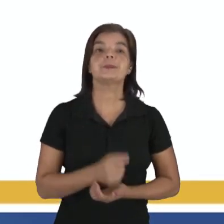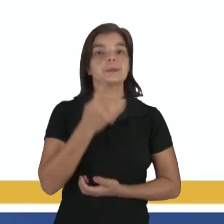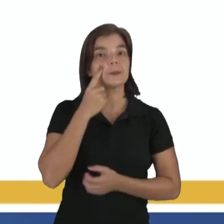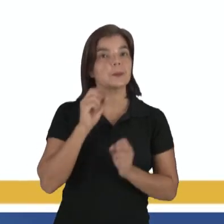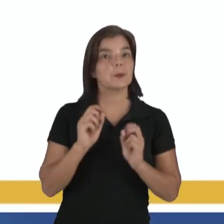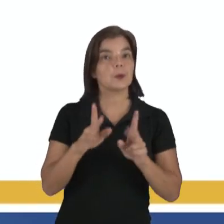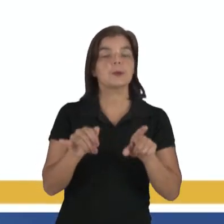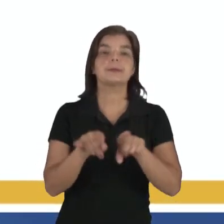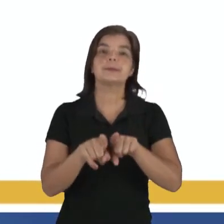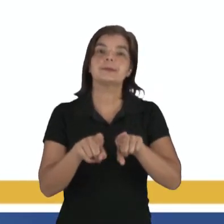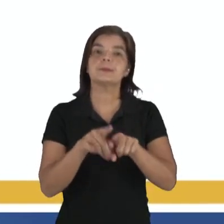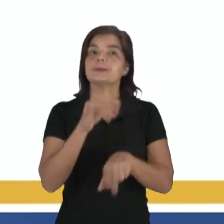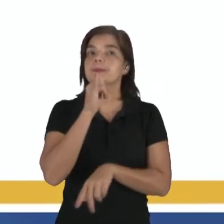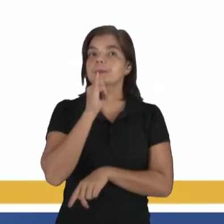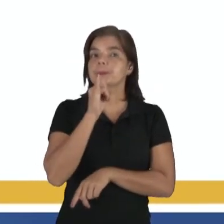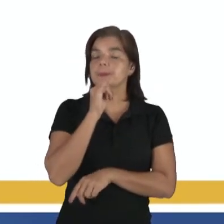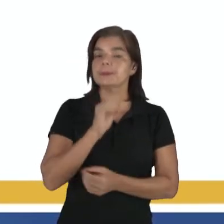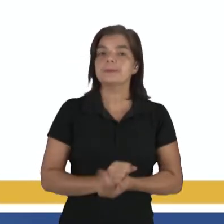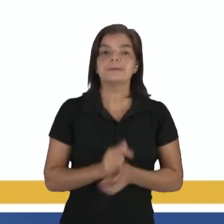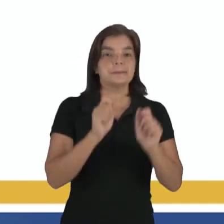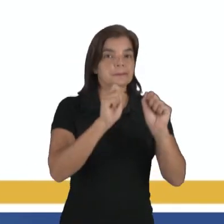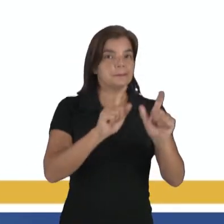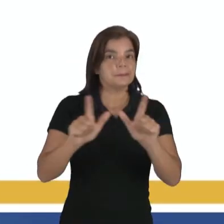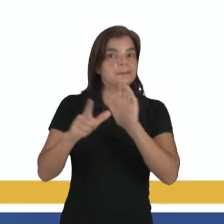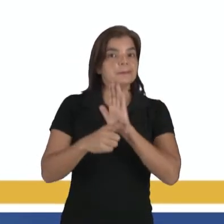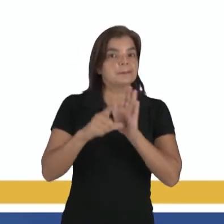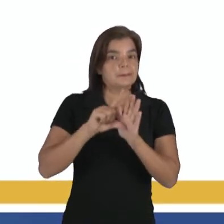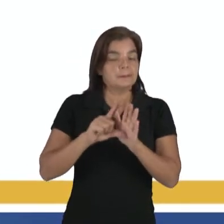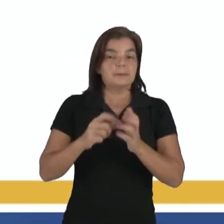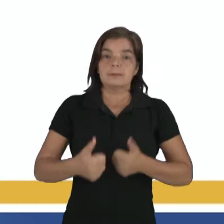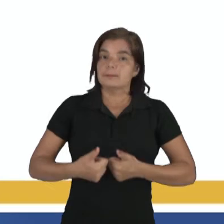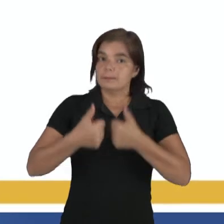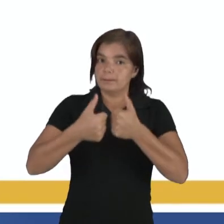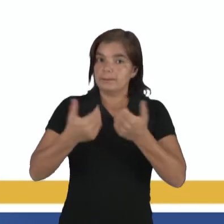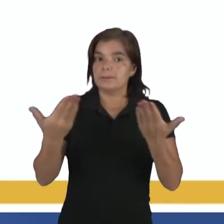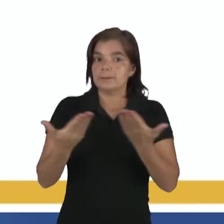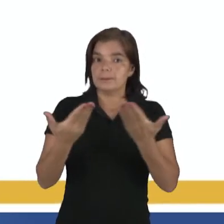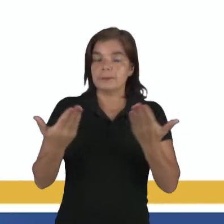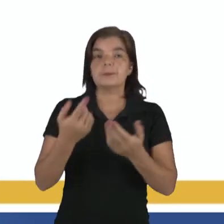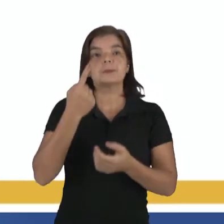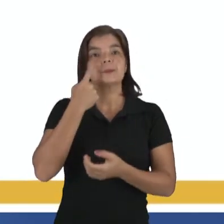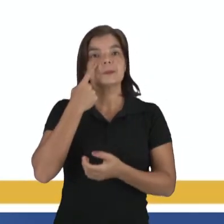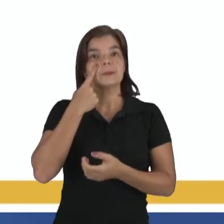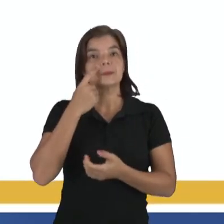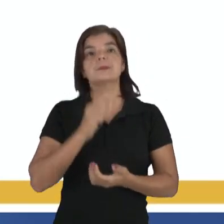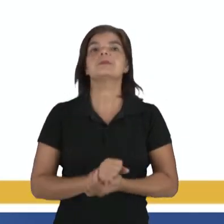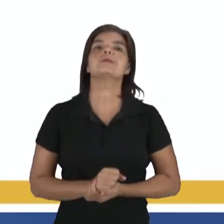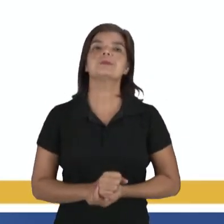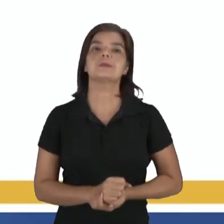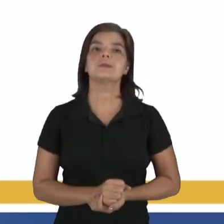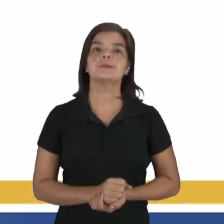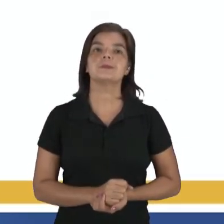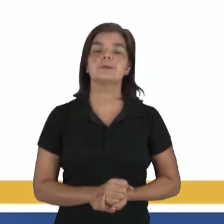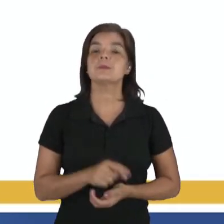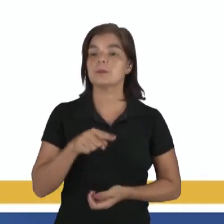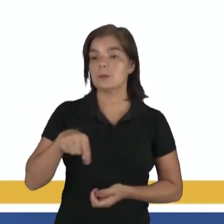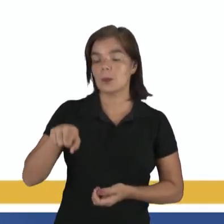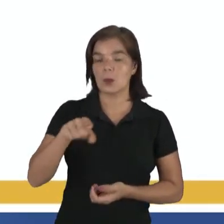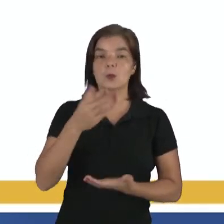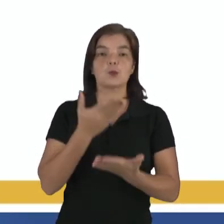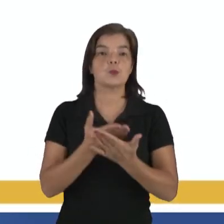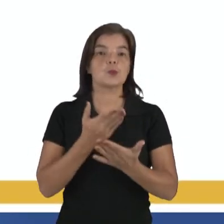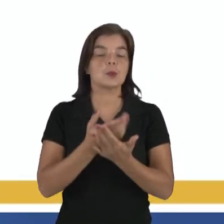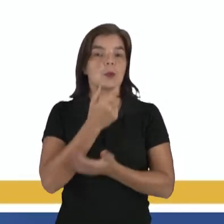ok? Exemplo, a gente viu agora no slide anterior o exemplo positivo. They are studying English. Eles estão